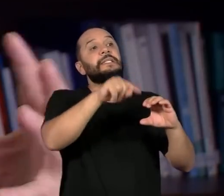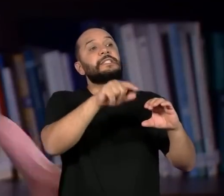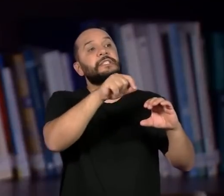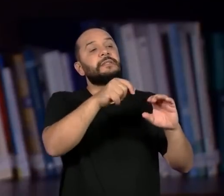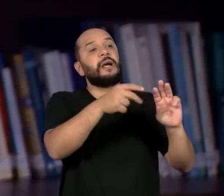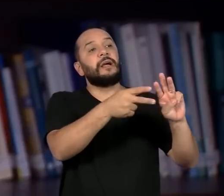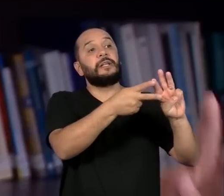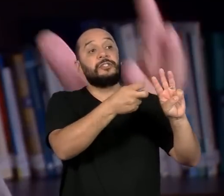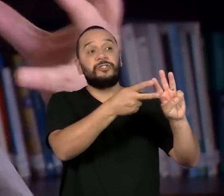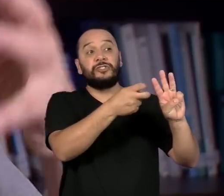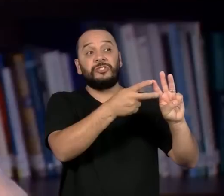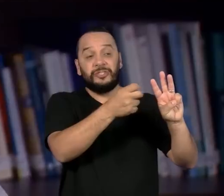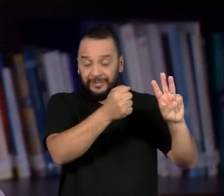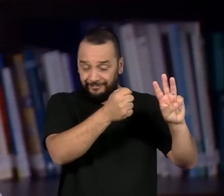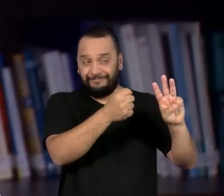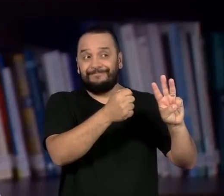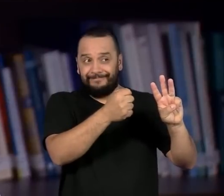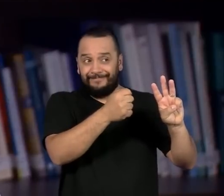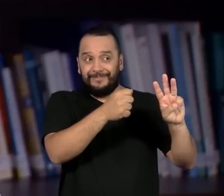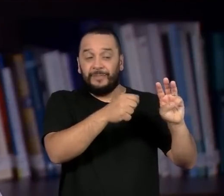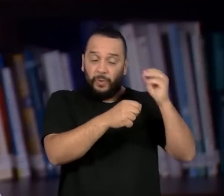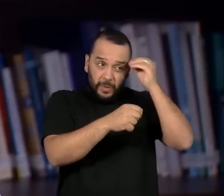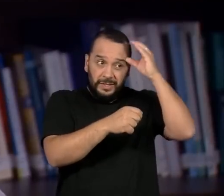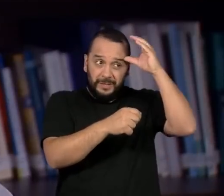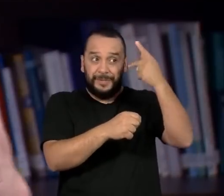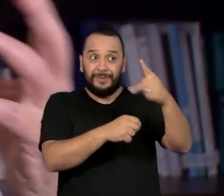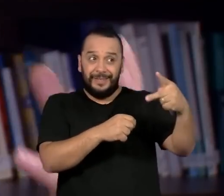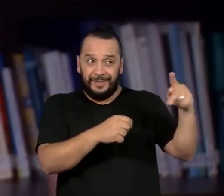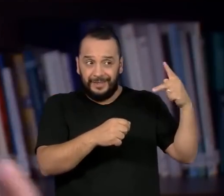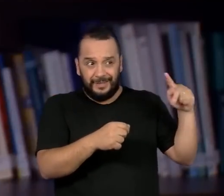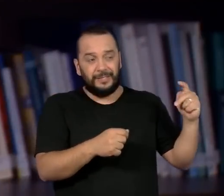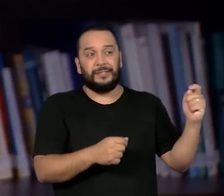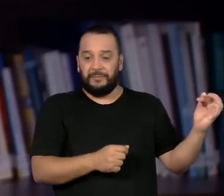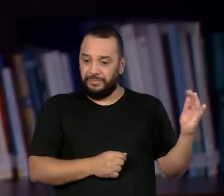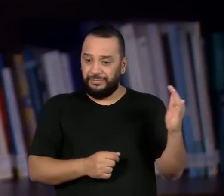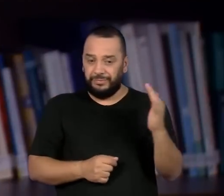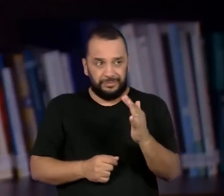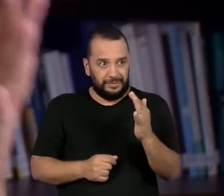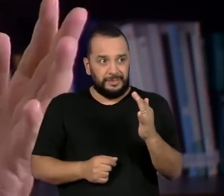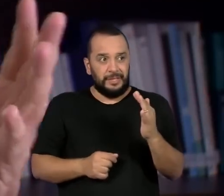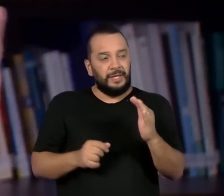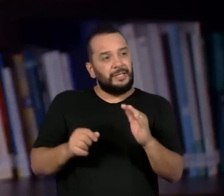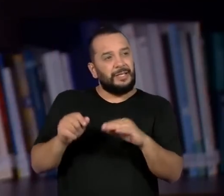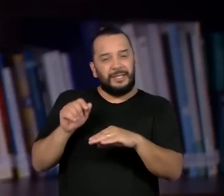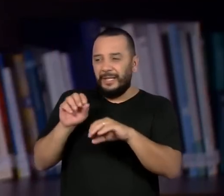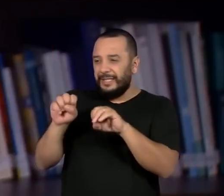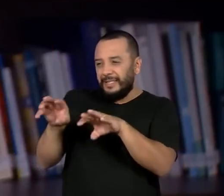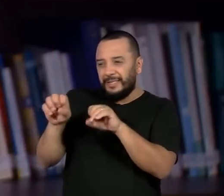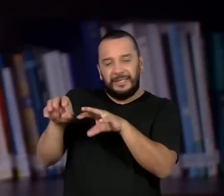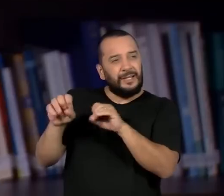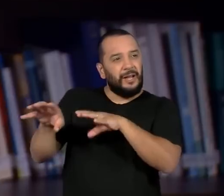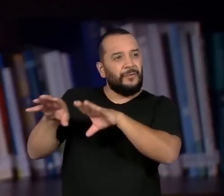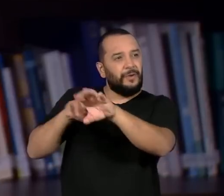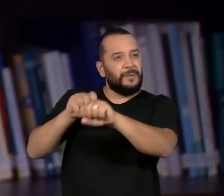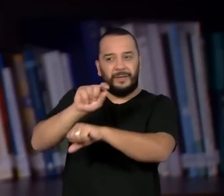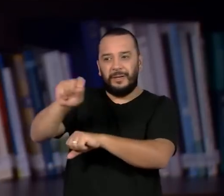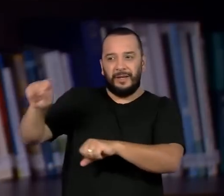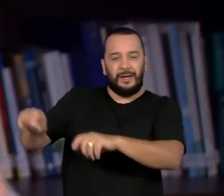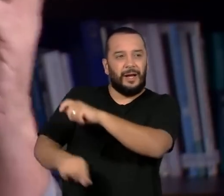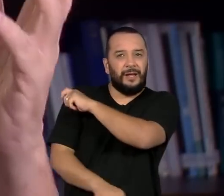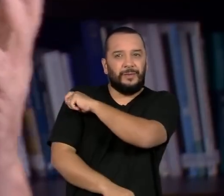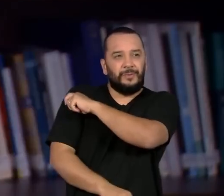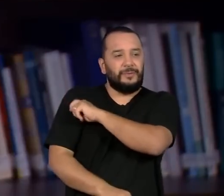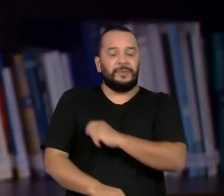porque nós queremos trazer também o conhecimento indígena para a formação desses estudantes. Então esse é o desafio que eu coloquei aqui,